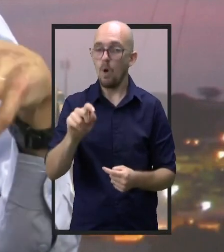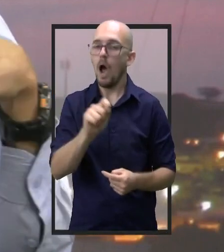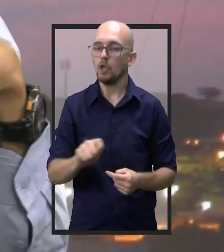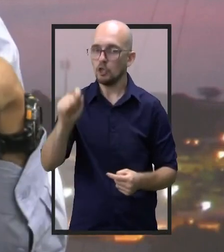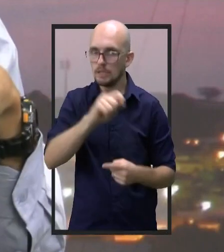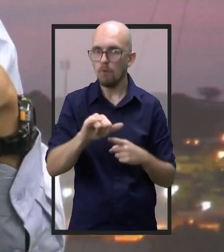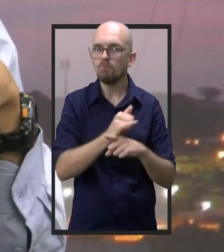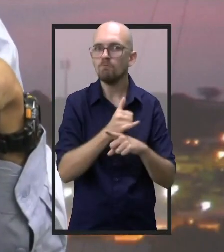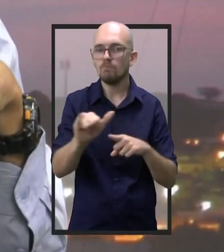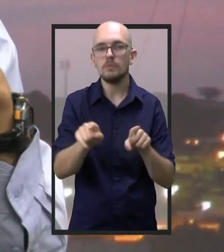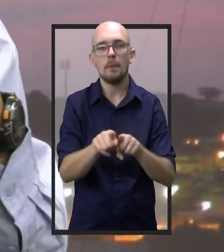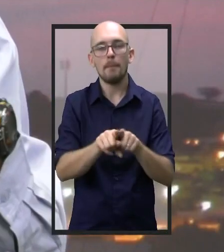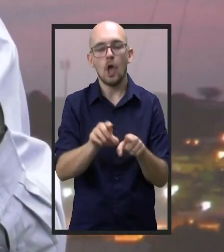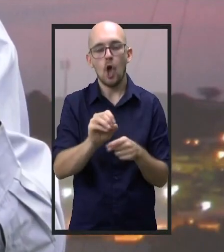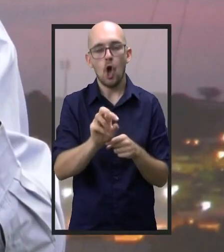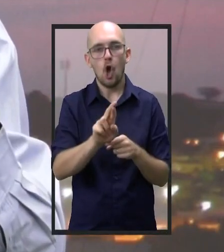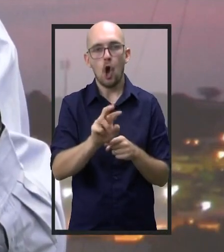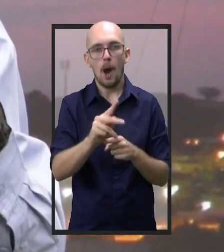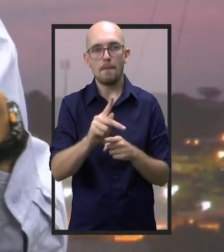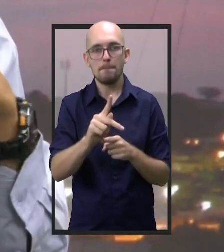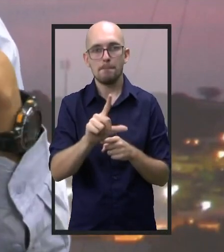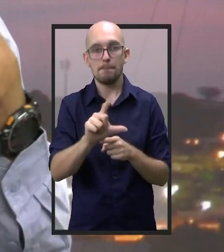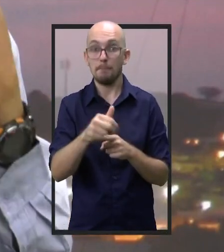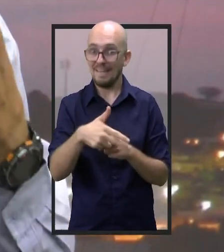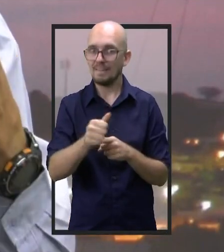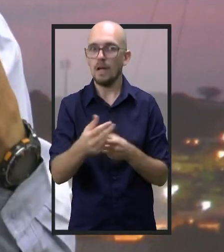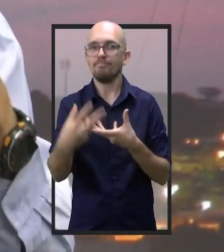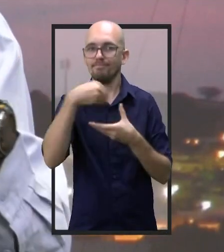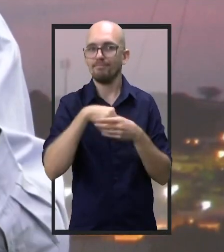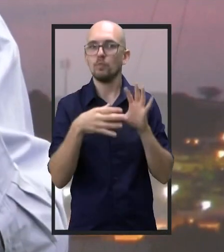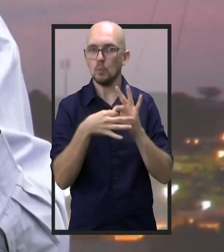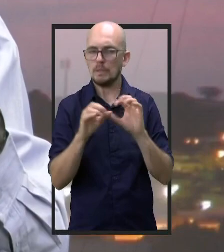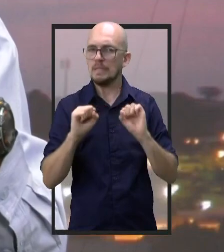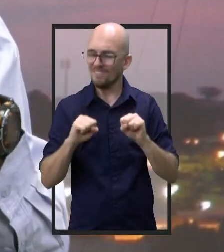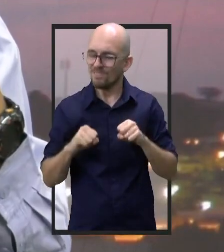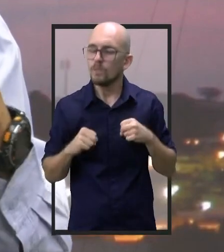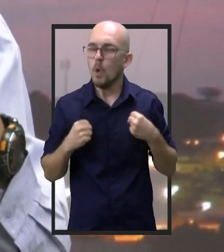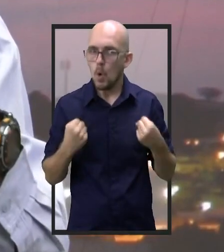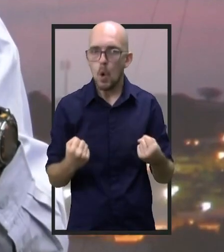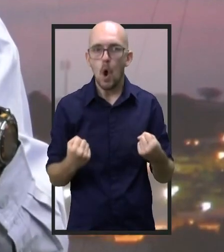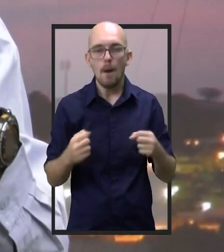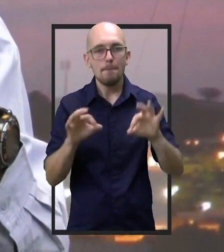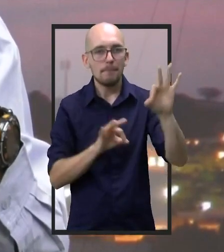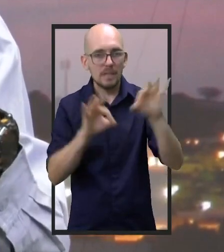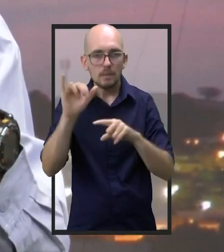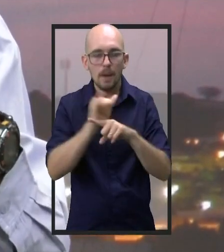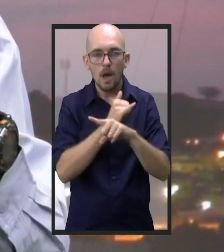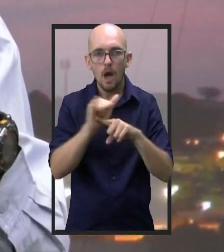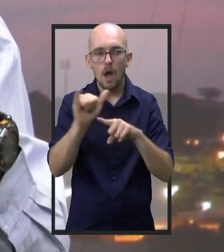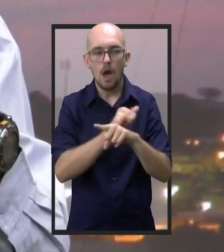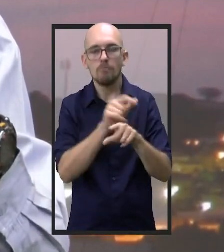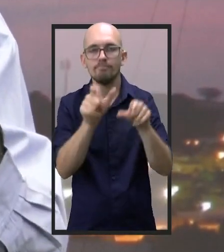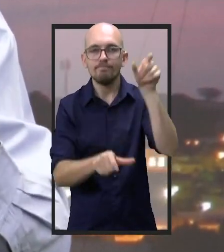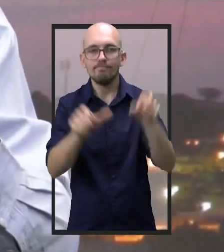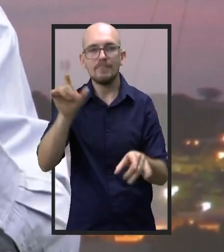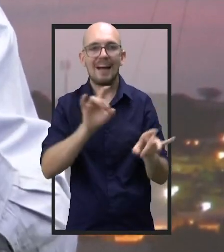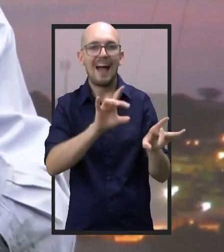associações quanto de Orplana. Isso está no nosso contexto. Esse esforço é imenso. Planejamento estratégico. Agora,